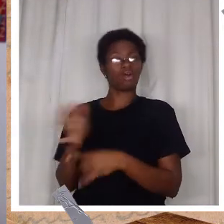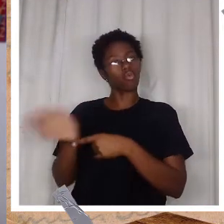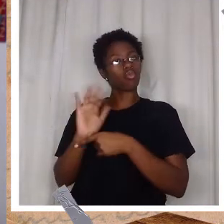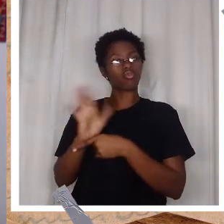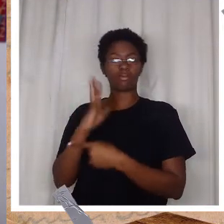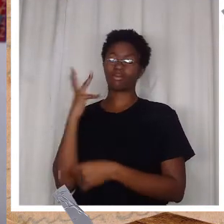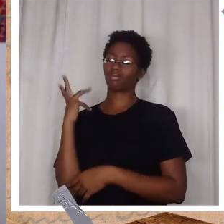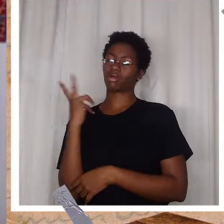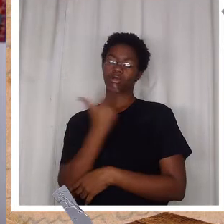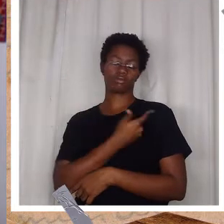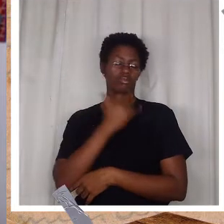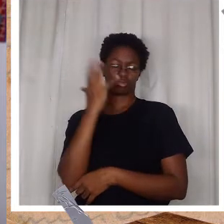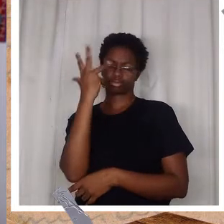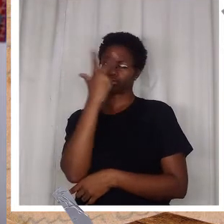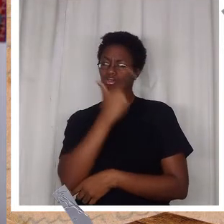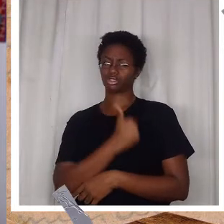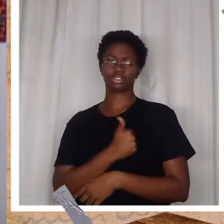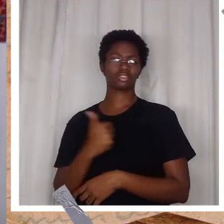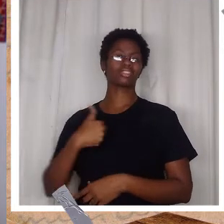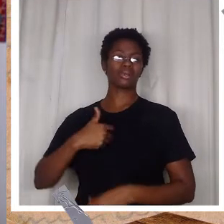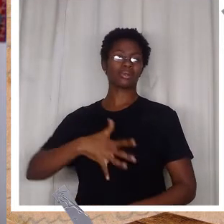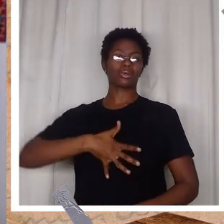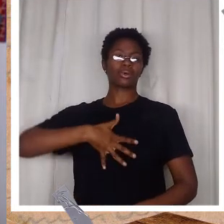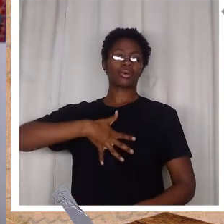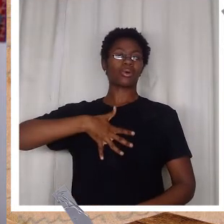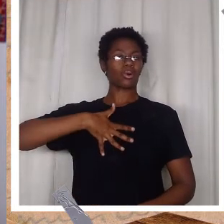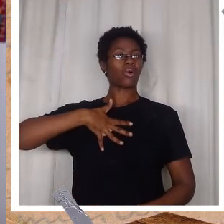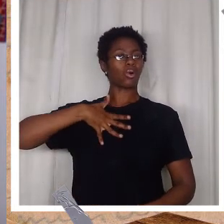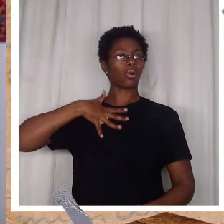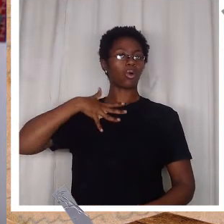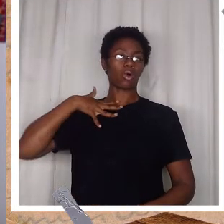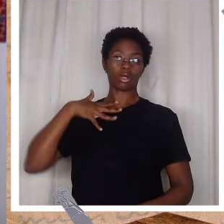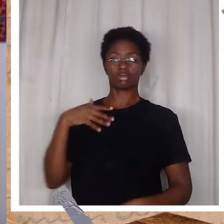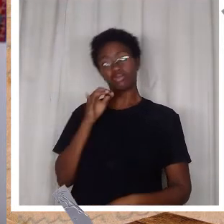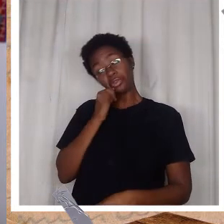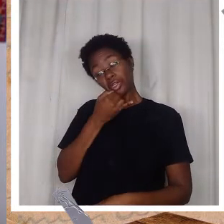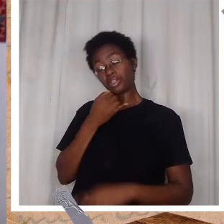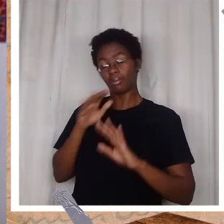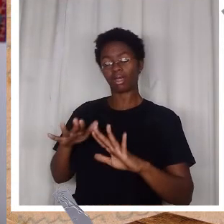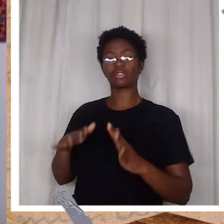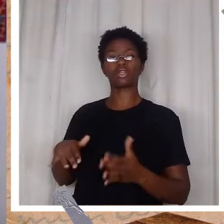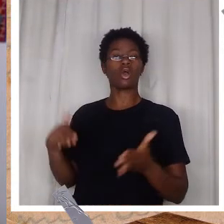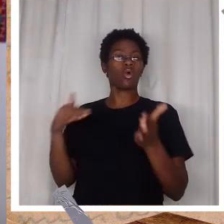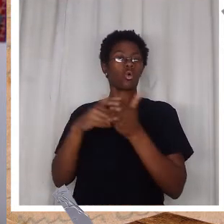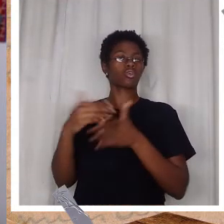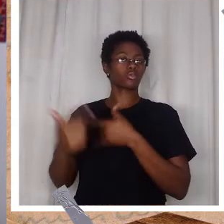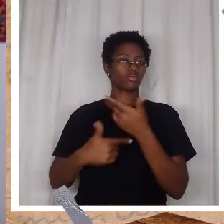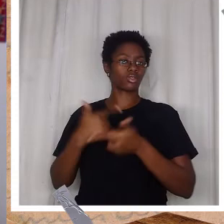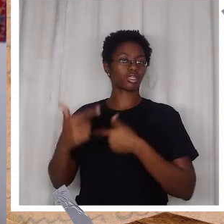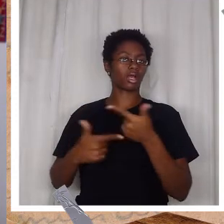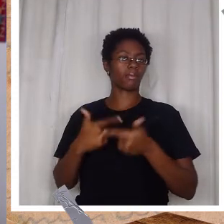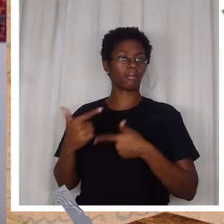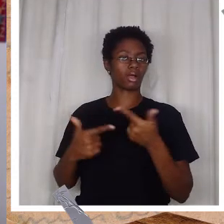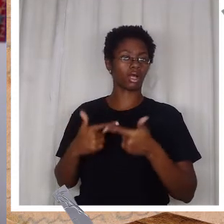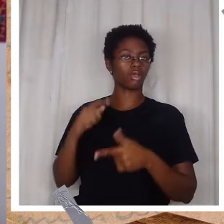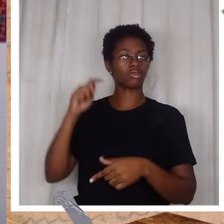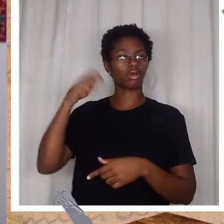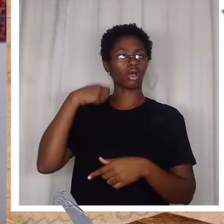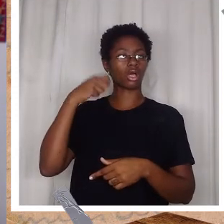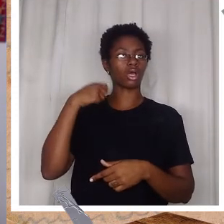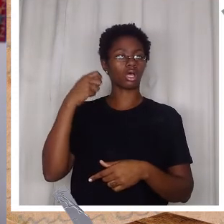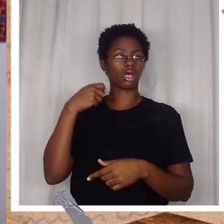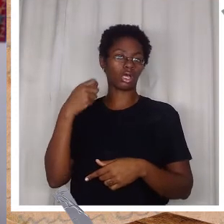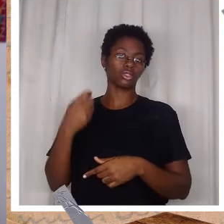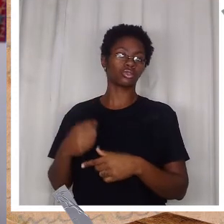fazer, né? Foi uma honra triste, mas é uma honra. Foi o último trabalho realizado como ator do nosso querido e saudoso Zósimo